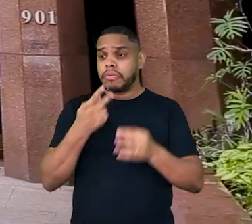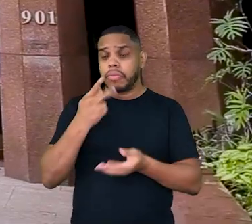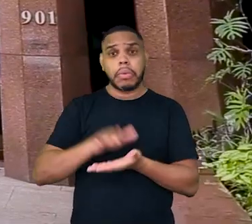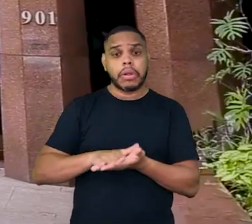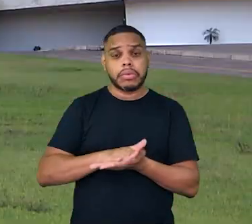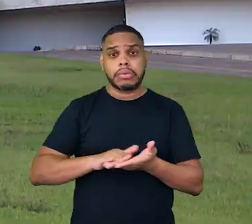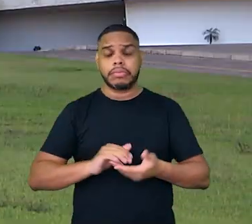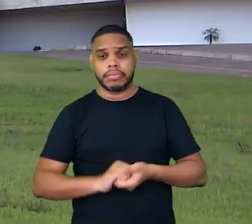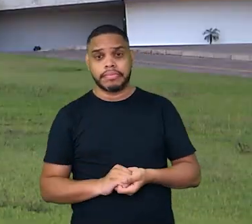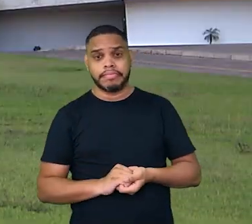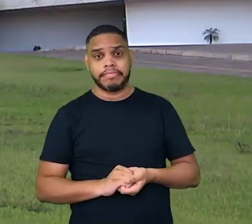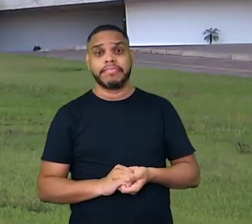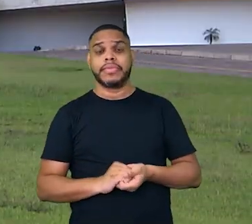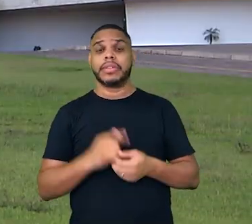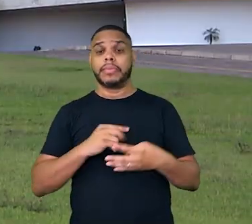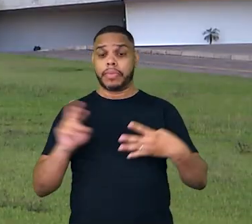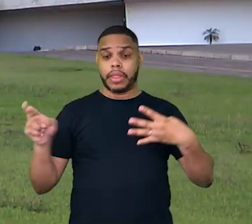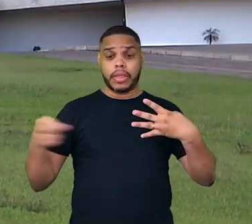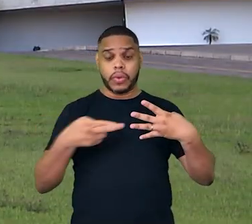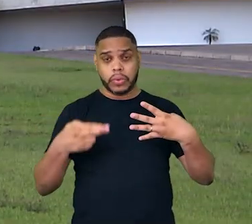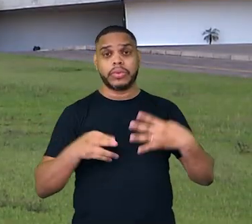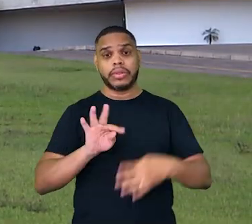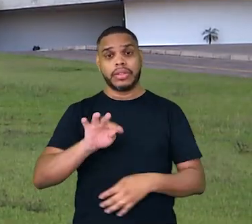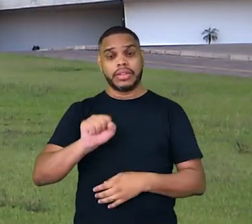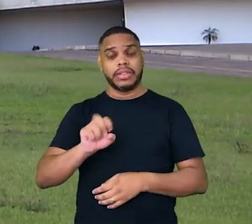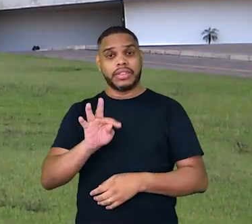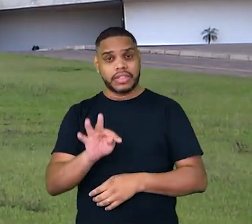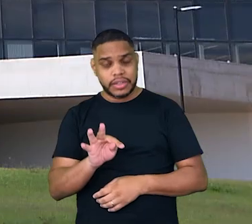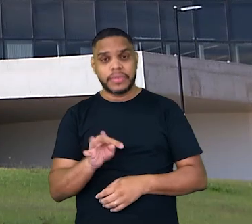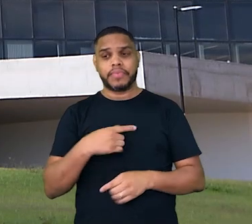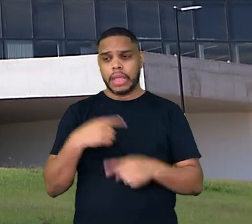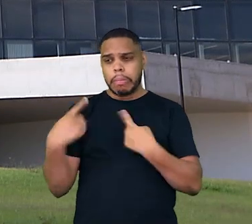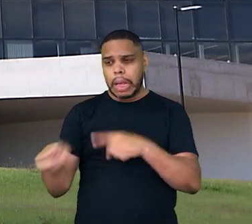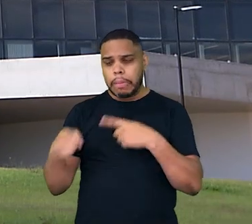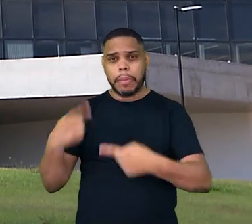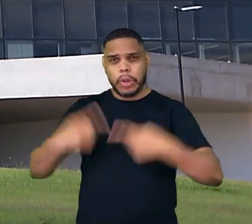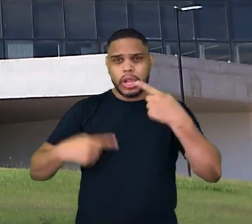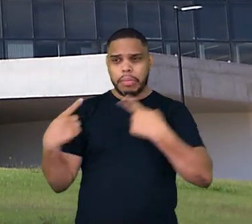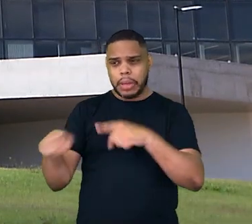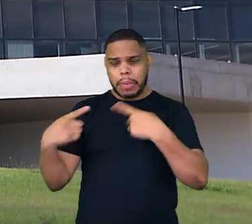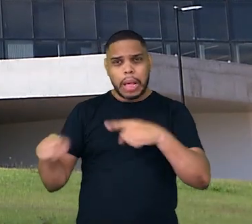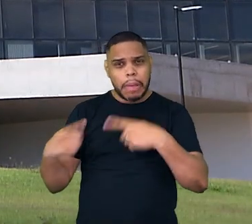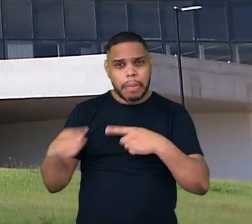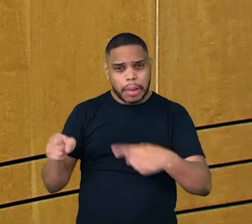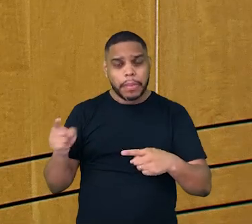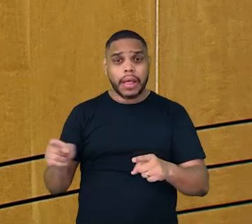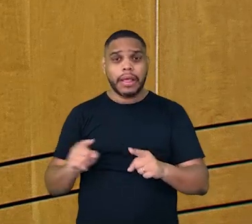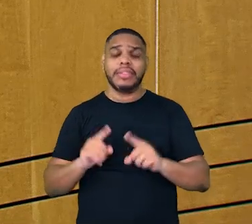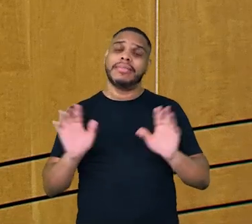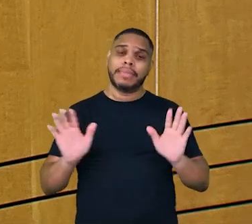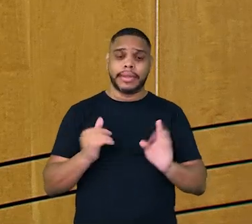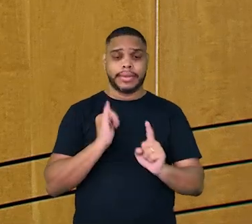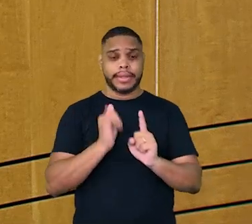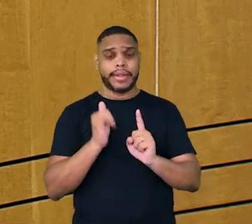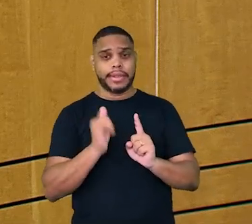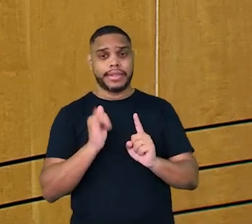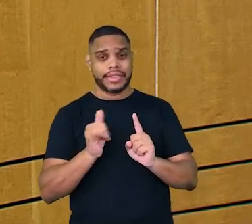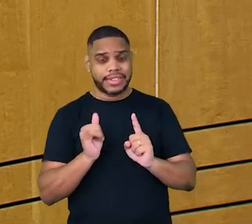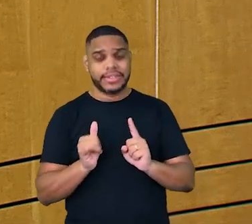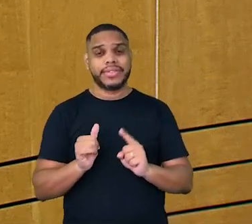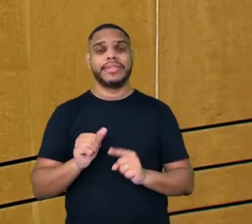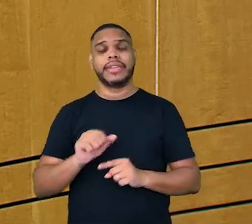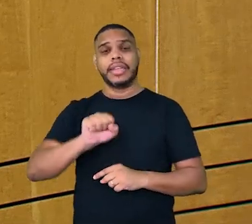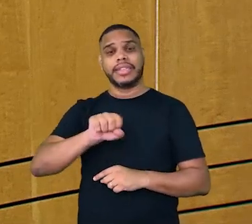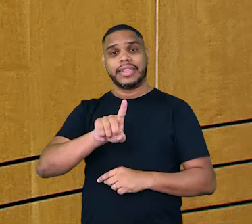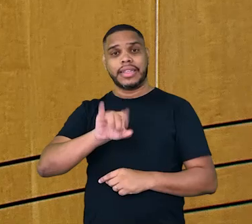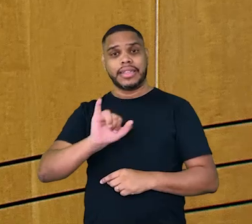mencionaram o assunto. Em recurso ao TST, o argumento de perseguição política foi reiterado, mas o relator na seção